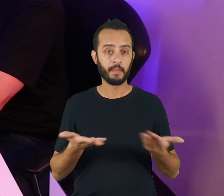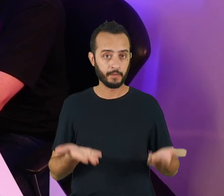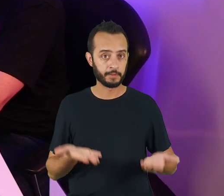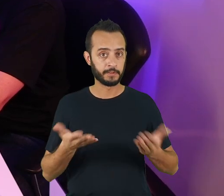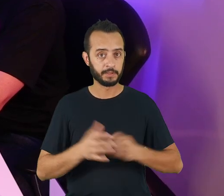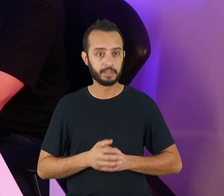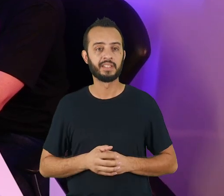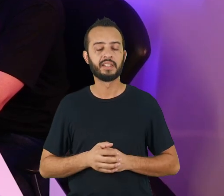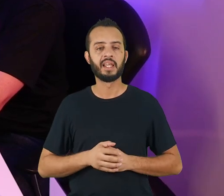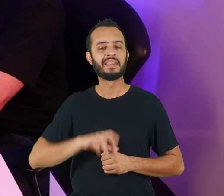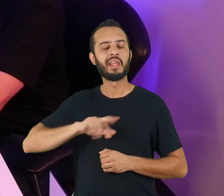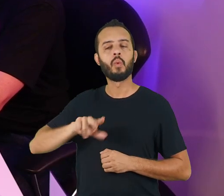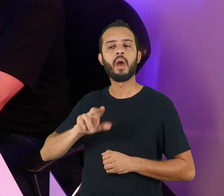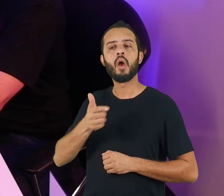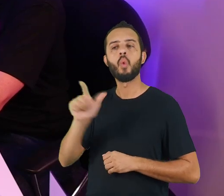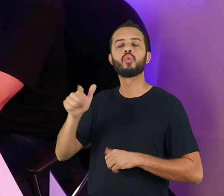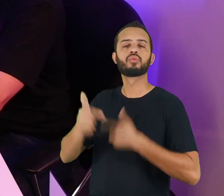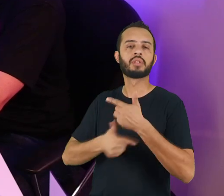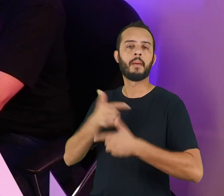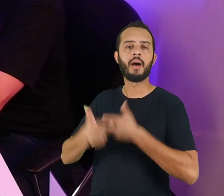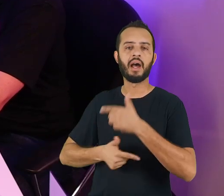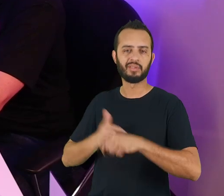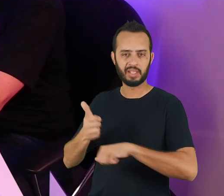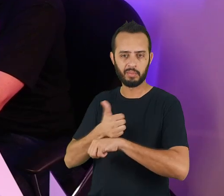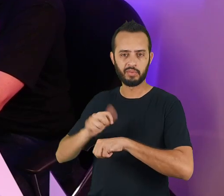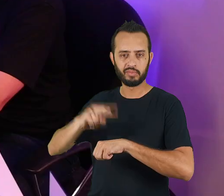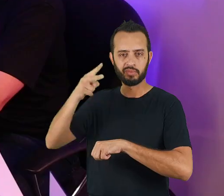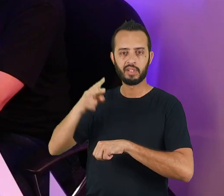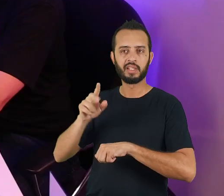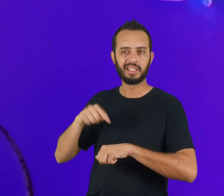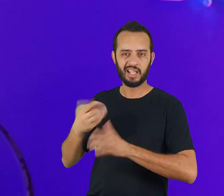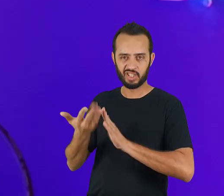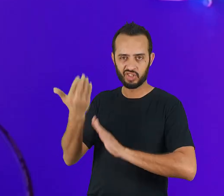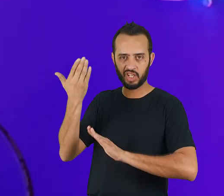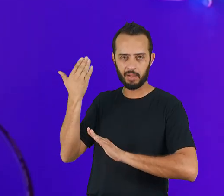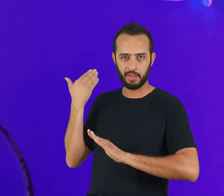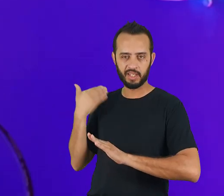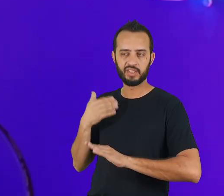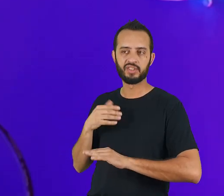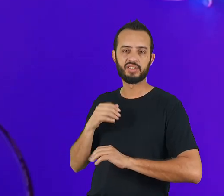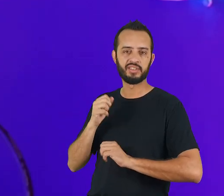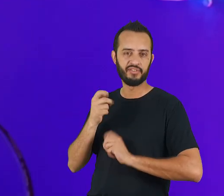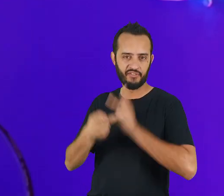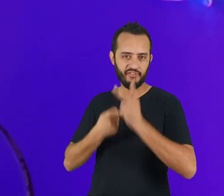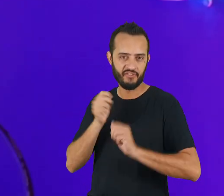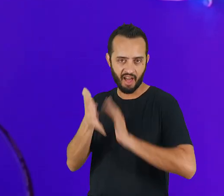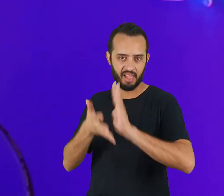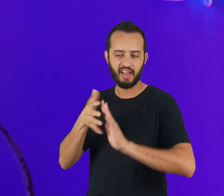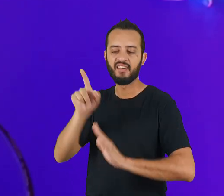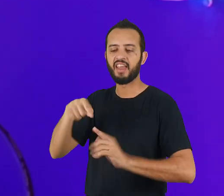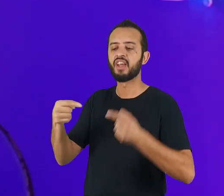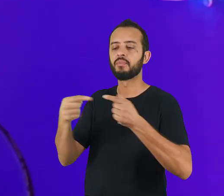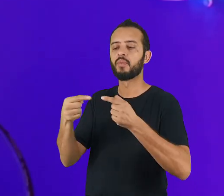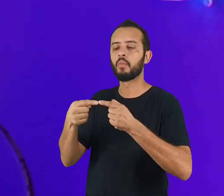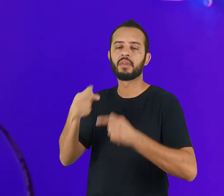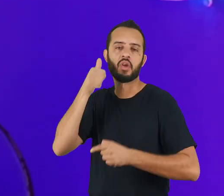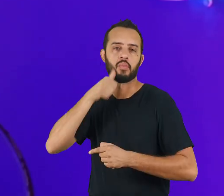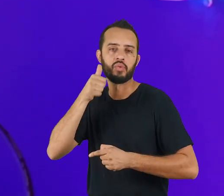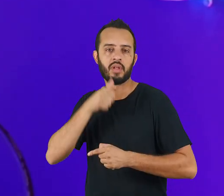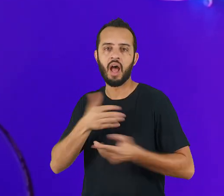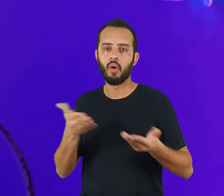para aquelas carreiras que a gente eh falava que era mais tipicamente feminina né então elas já estão